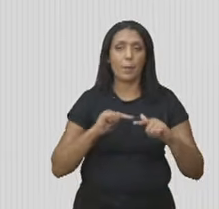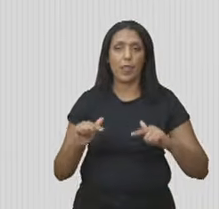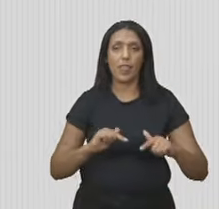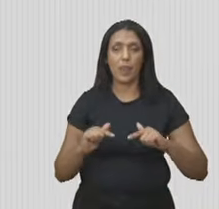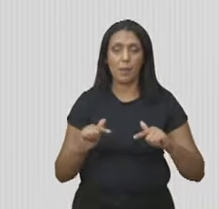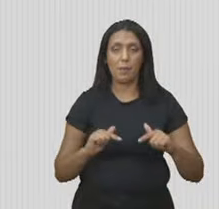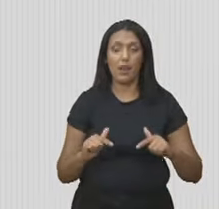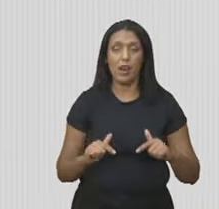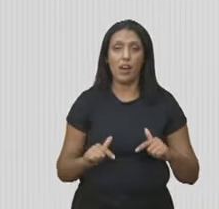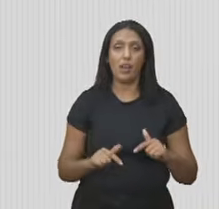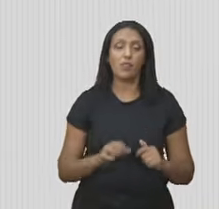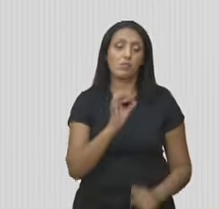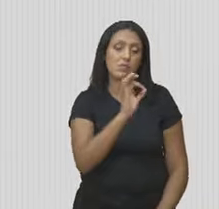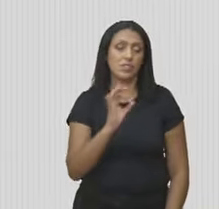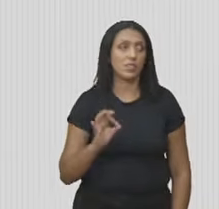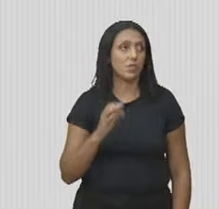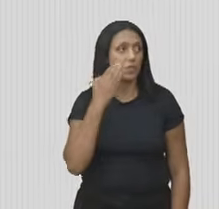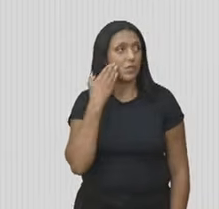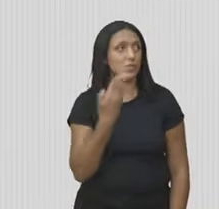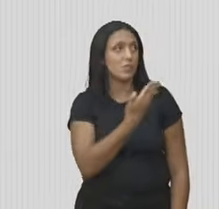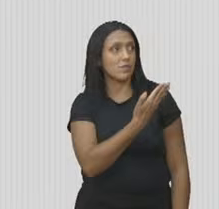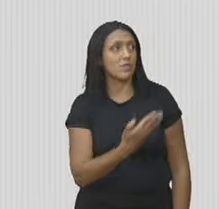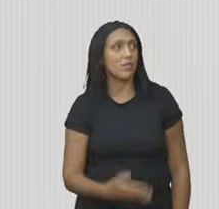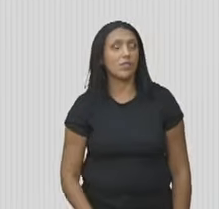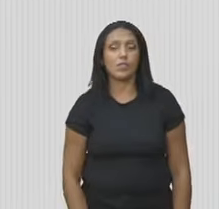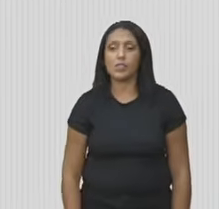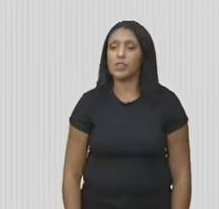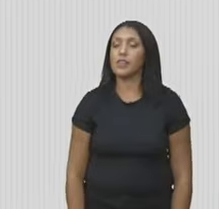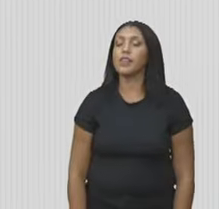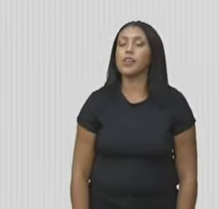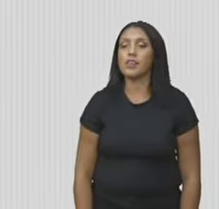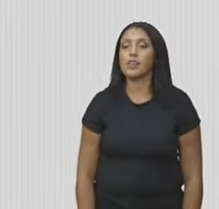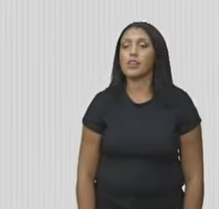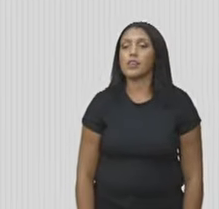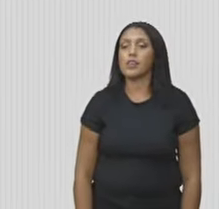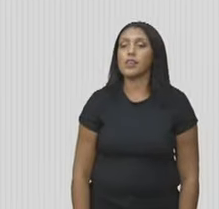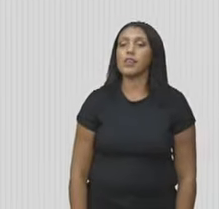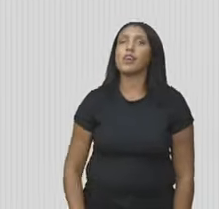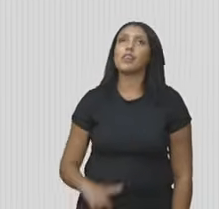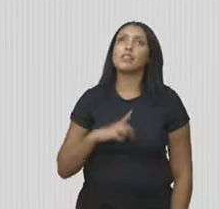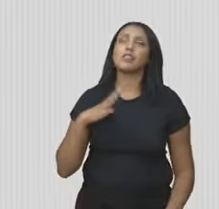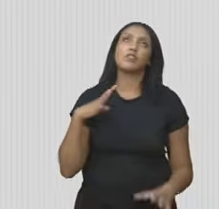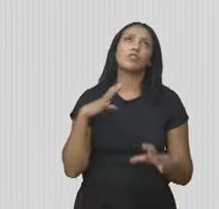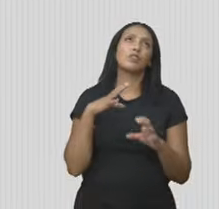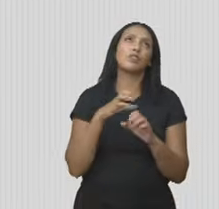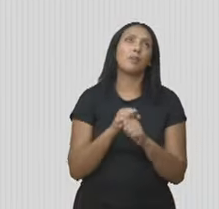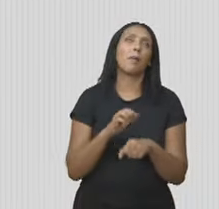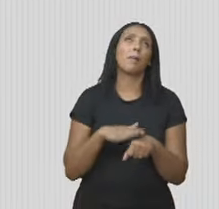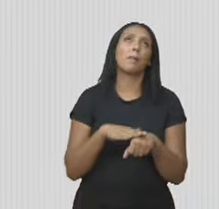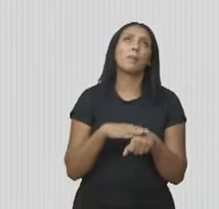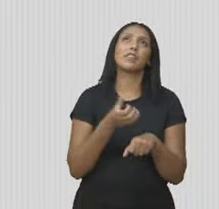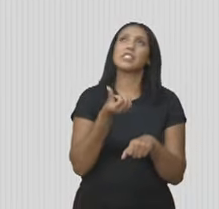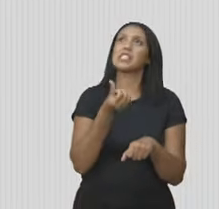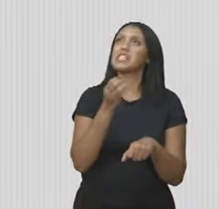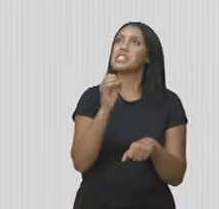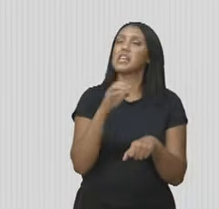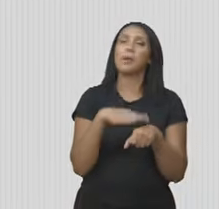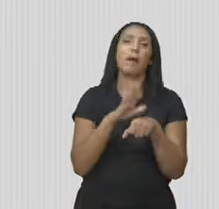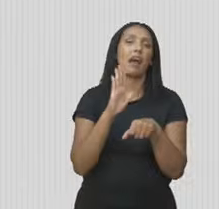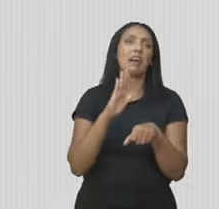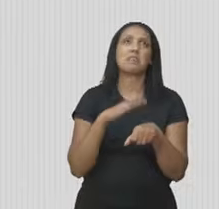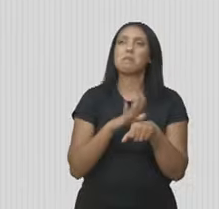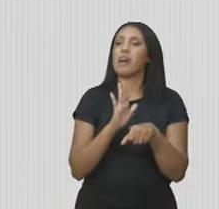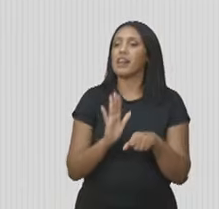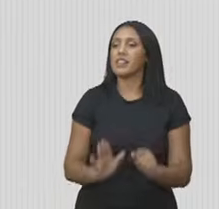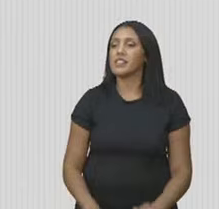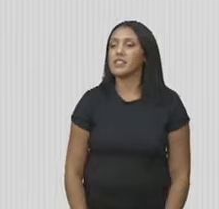de 60 trabalhos, entre indicações, requerimentos, pedidos de informação, nas respectivas áreas aí, mobilidade,